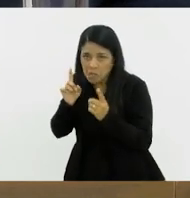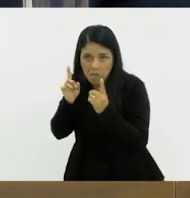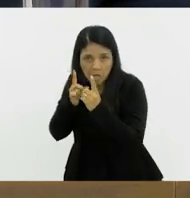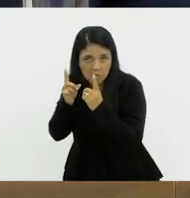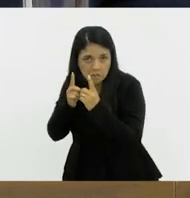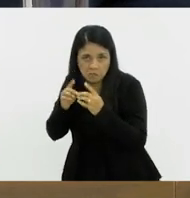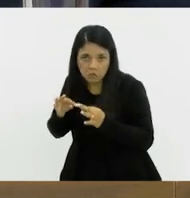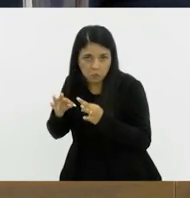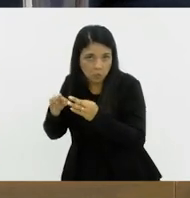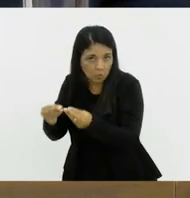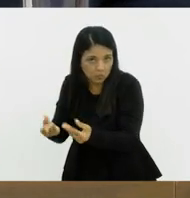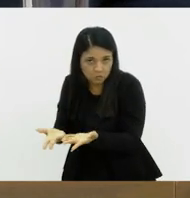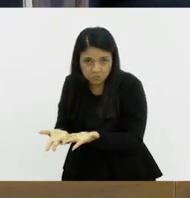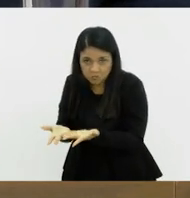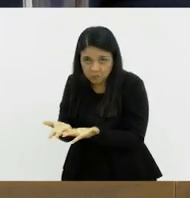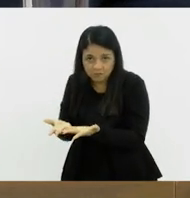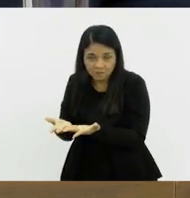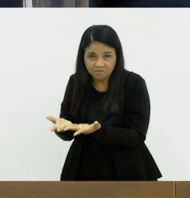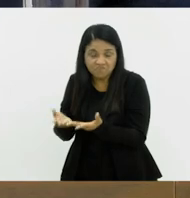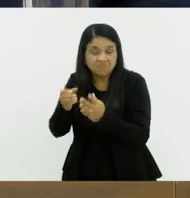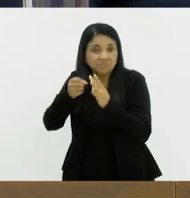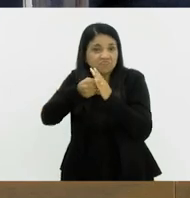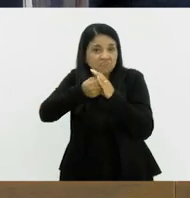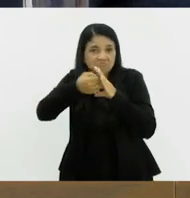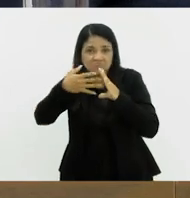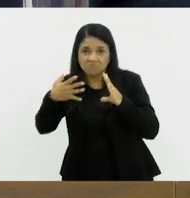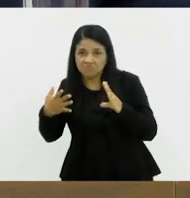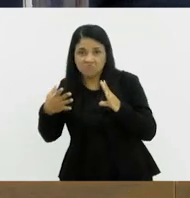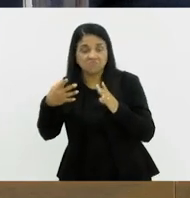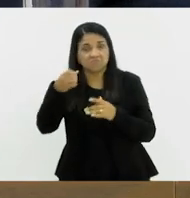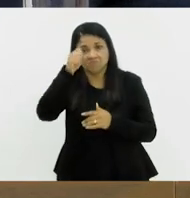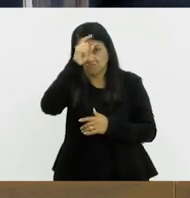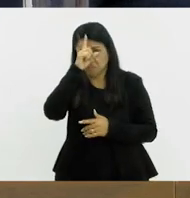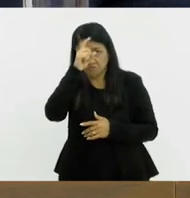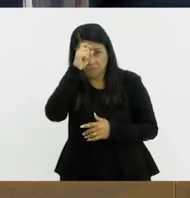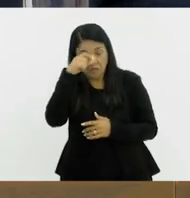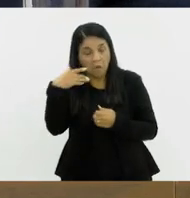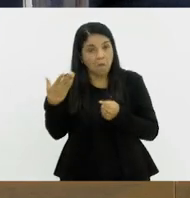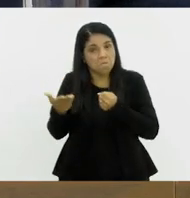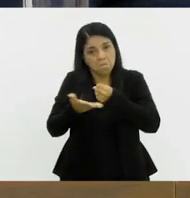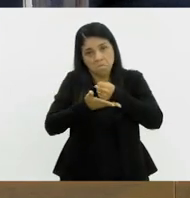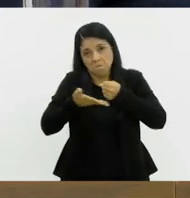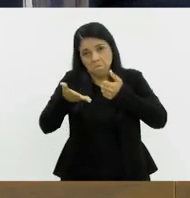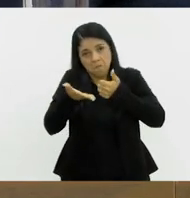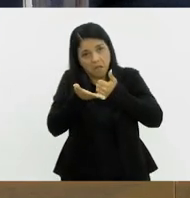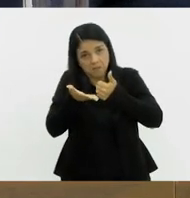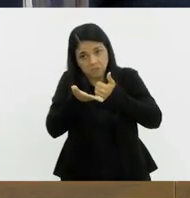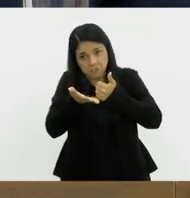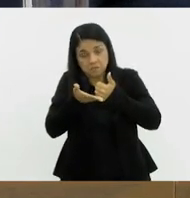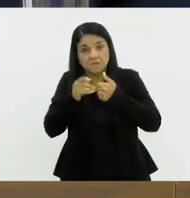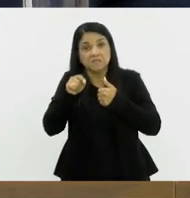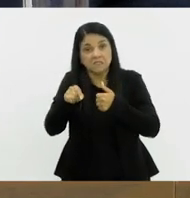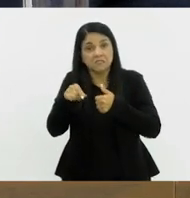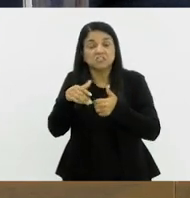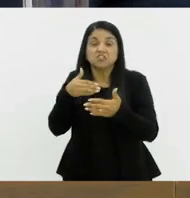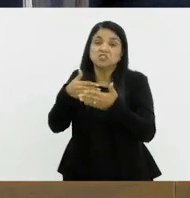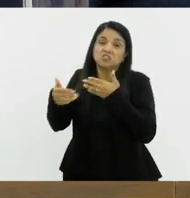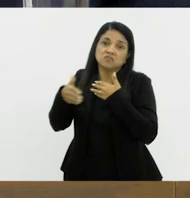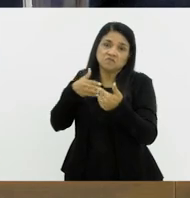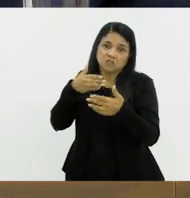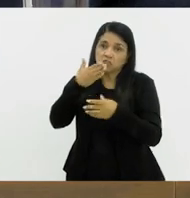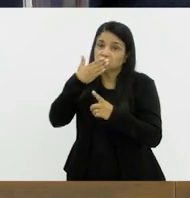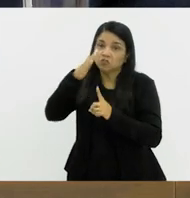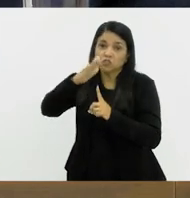né, as características de um hospital de baixa complexidade, e que, se ele tiver qualquer tipo